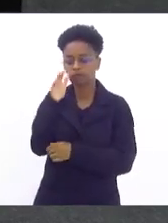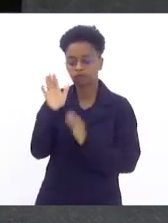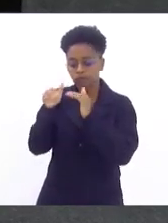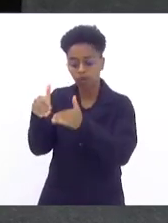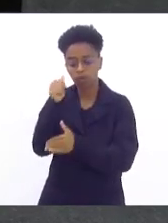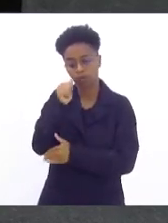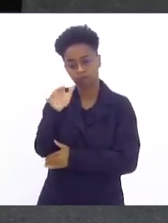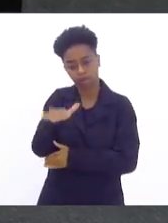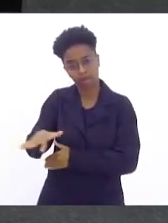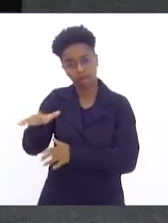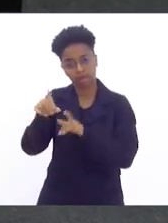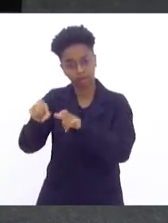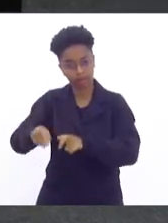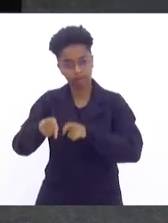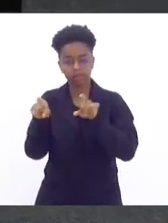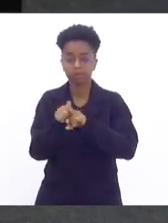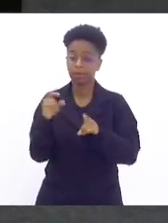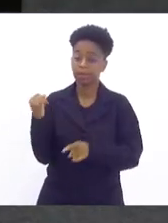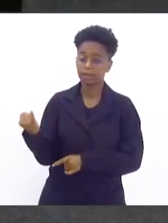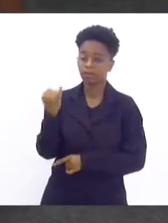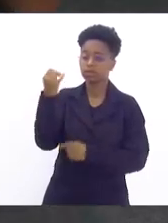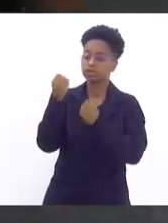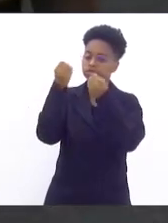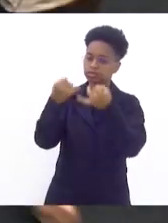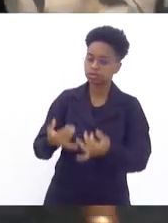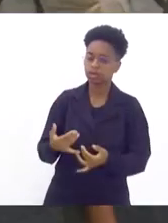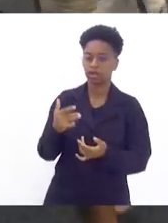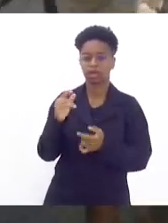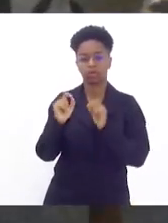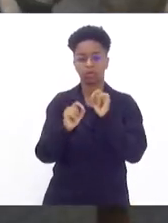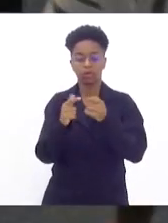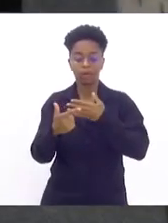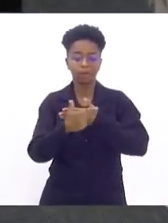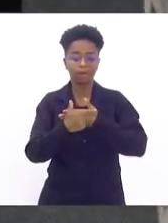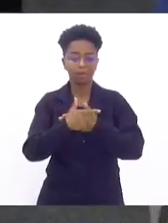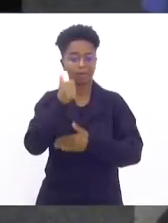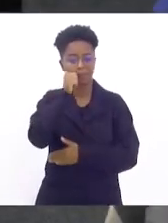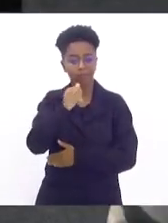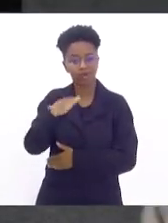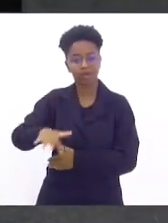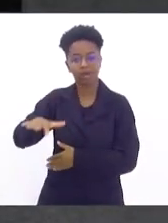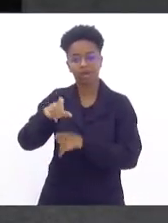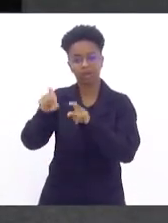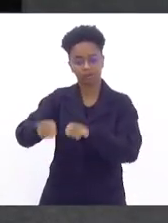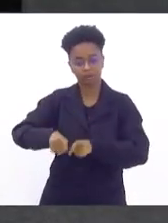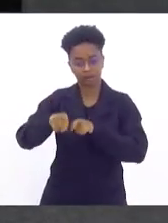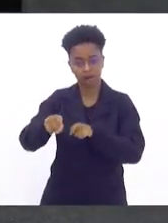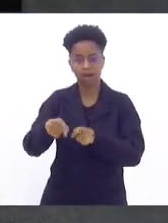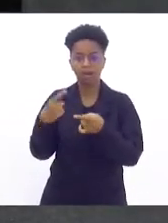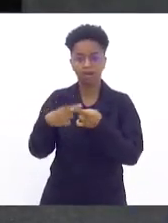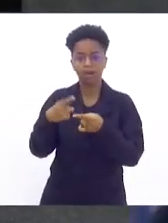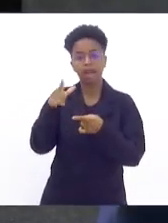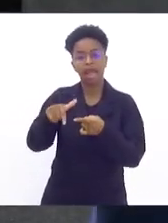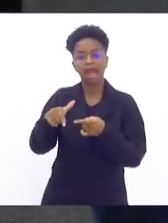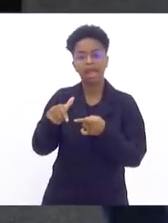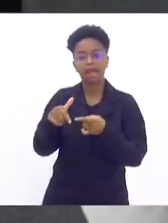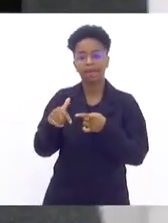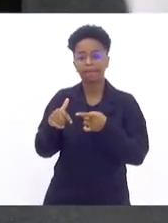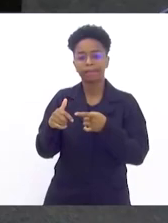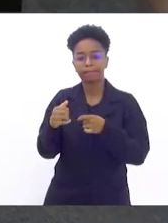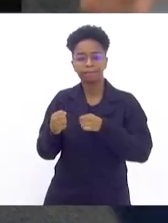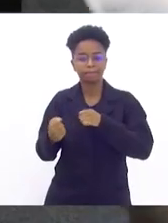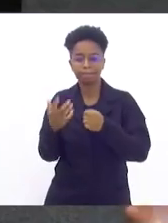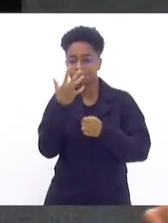e eu acho que é muito importante destacar exatamente o papel das mulheres do campo que são Pilares como foi colocada aqui